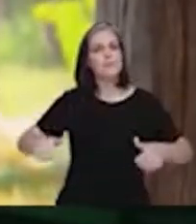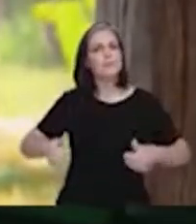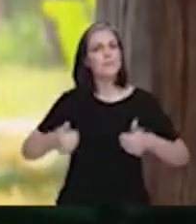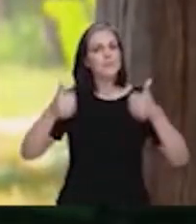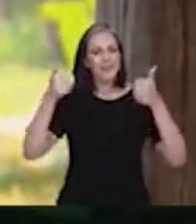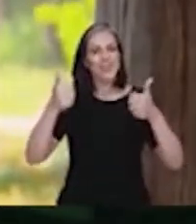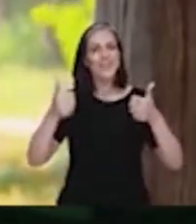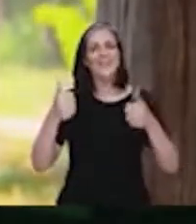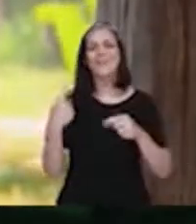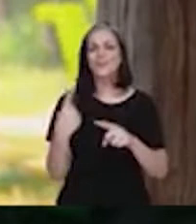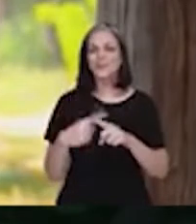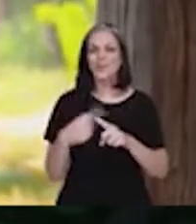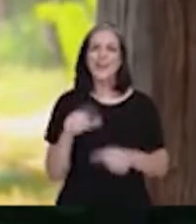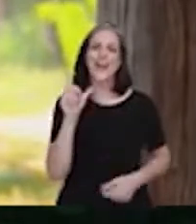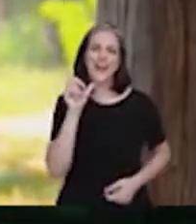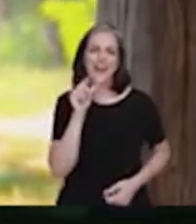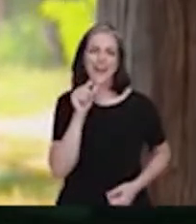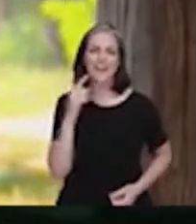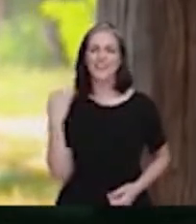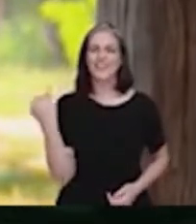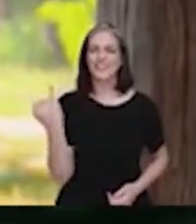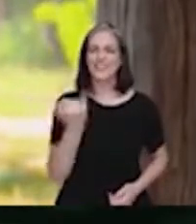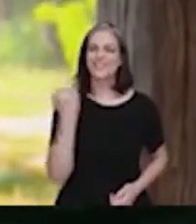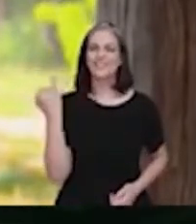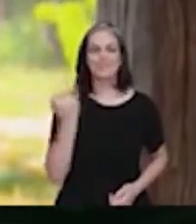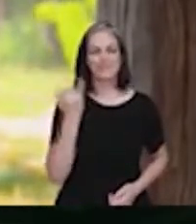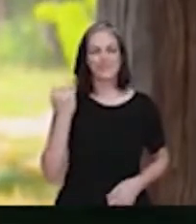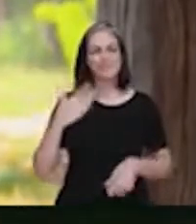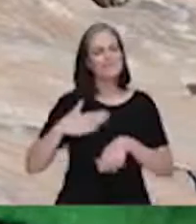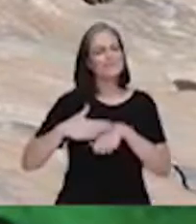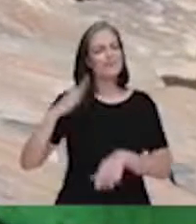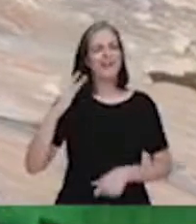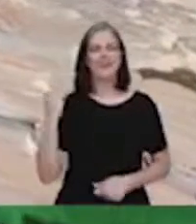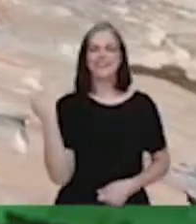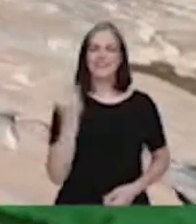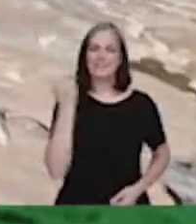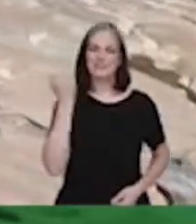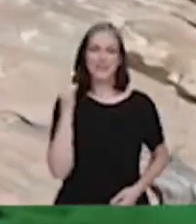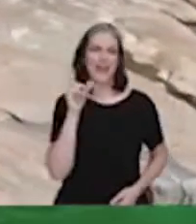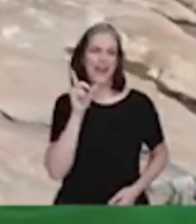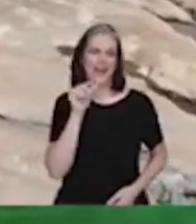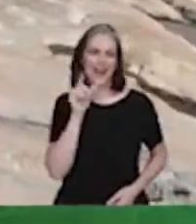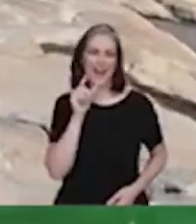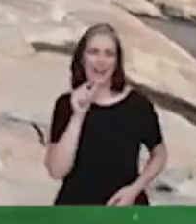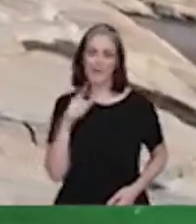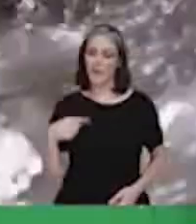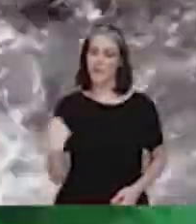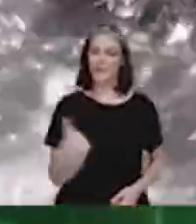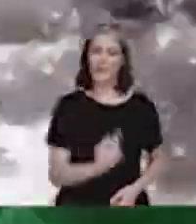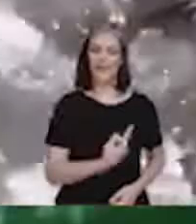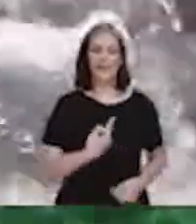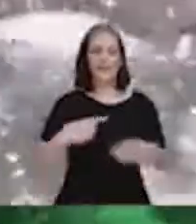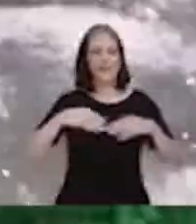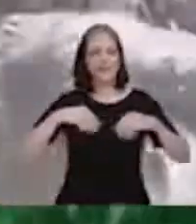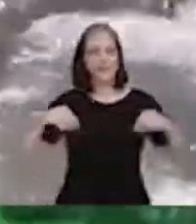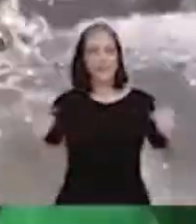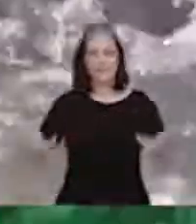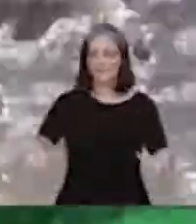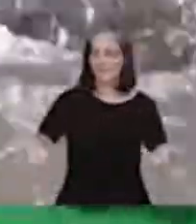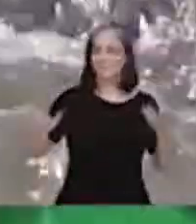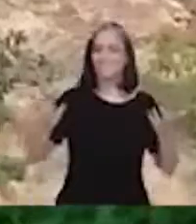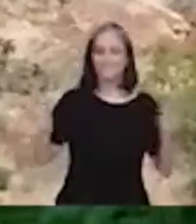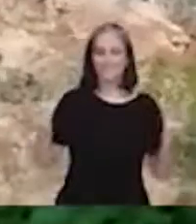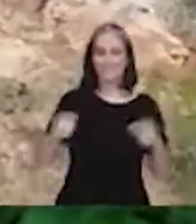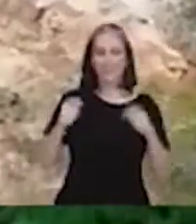na propriedade com recurso da água com o bem o recurso natural água que mantém vida